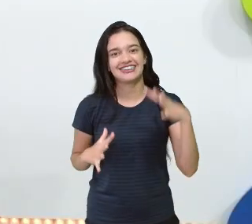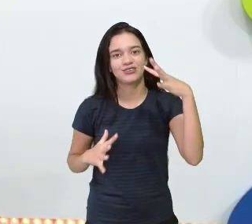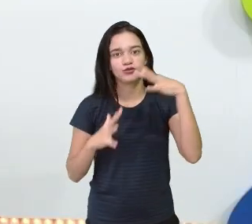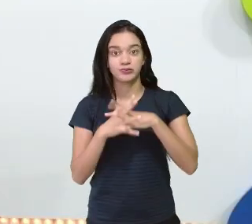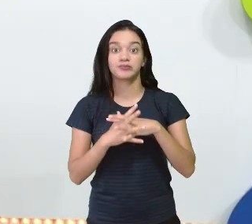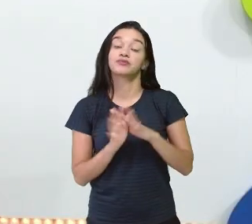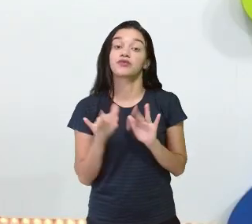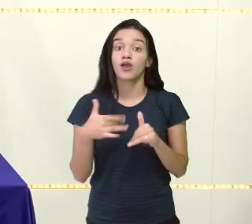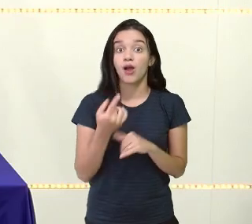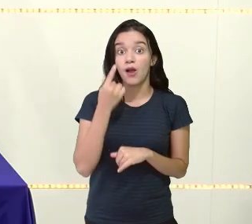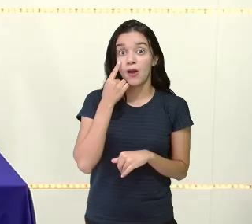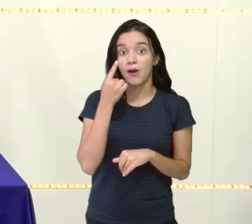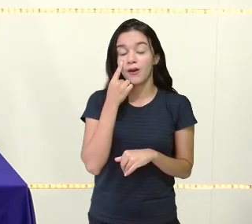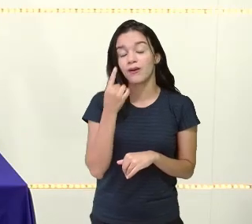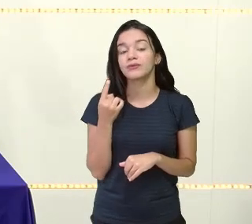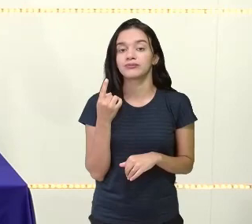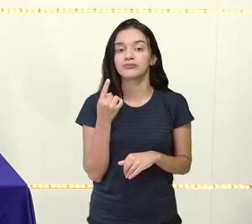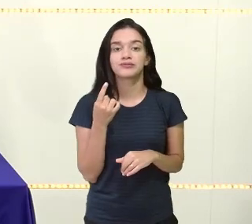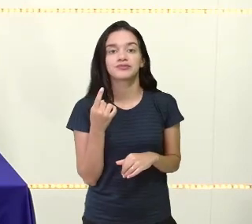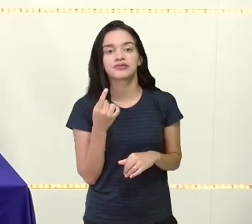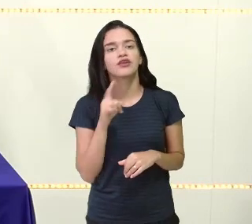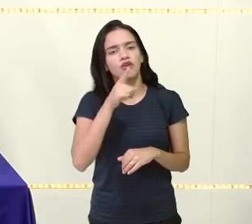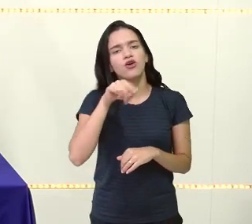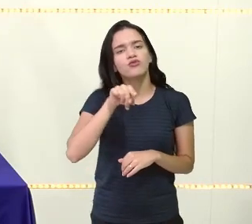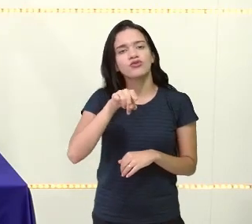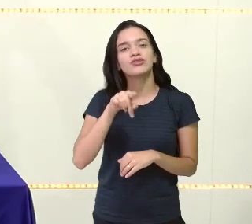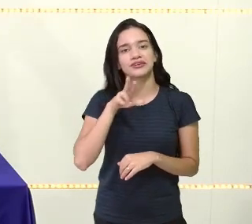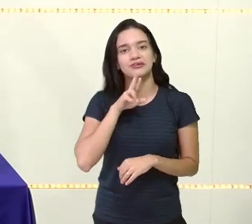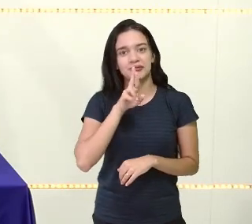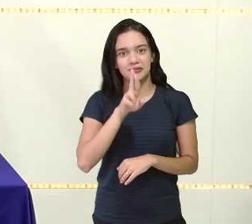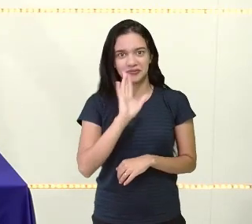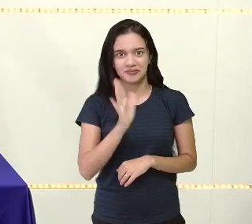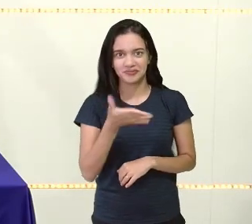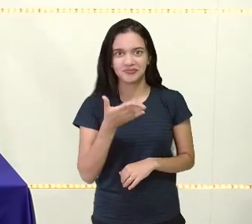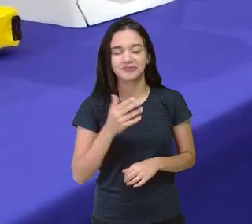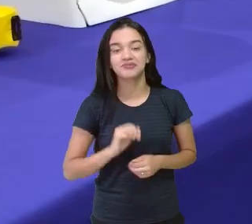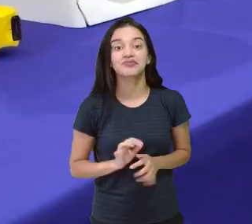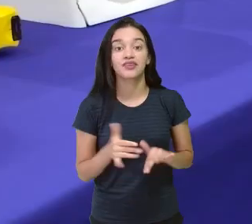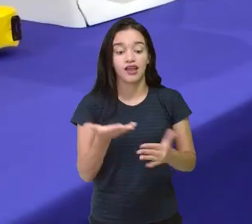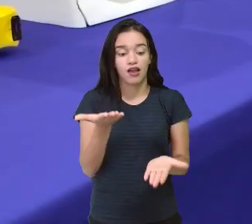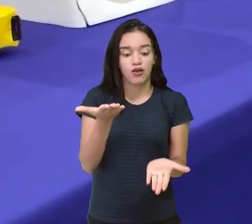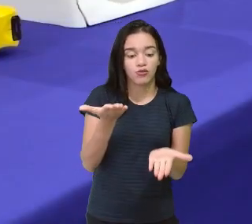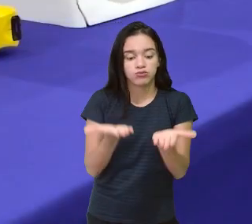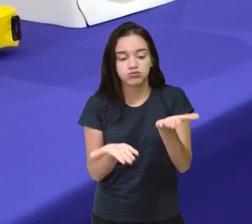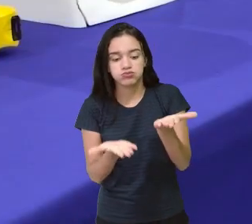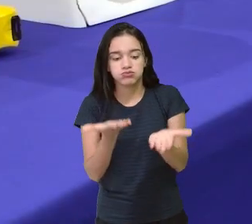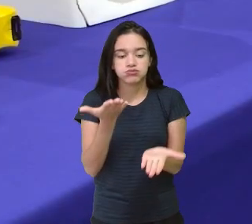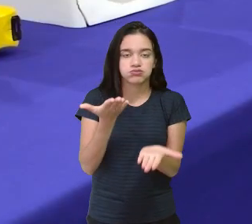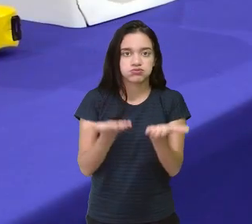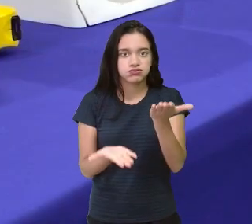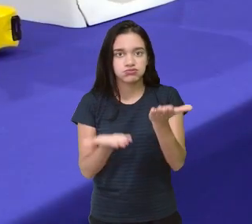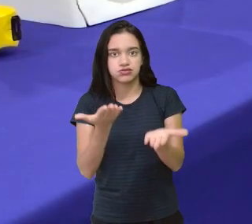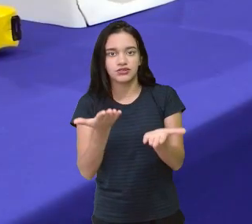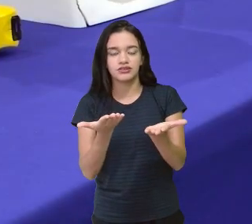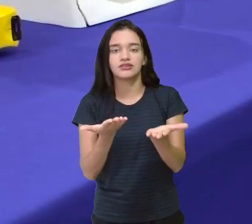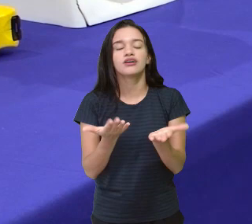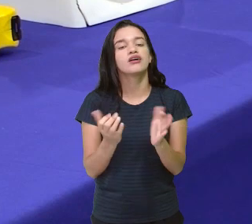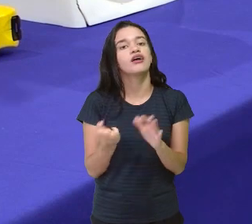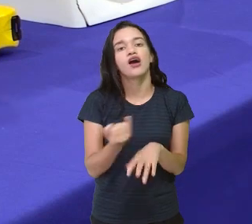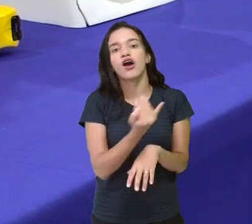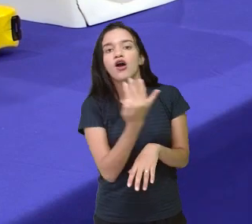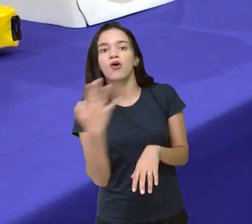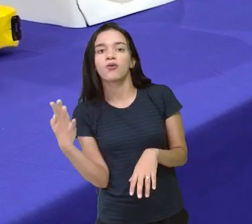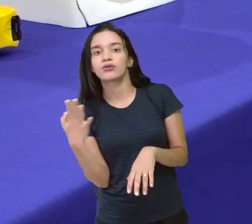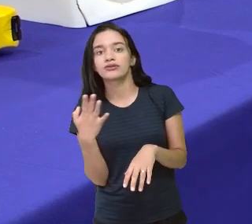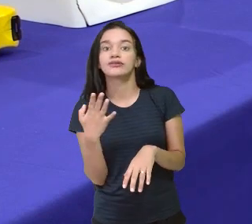Exatamente. Então, isso mesmo que você respondeu. A balança, né, a gente vai medir aqui a